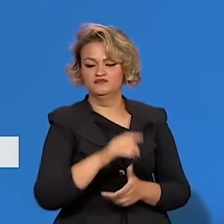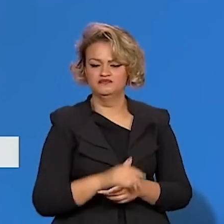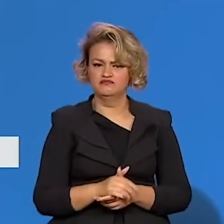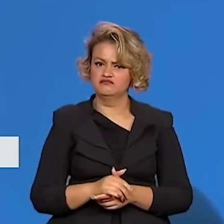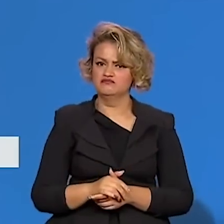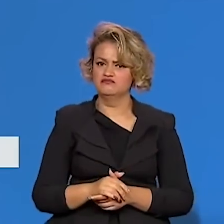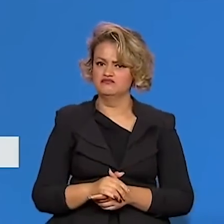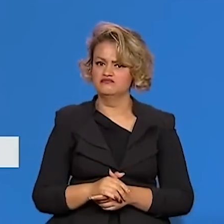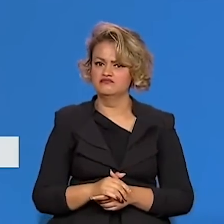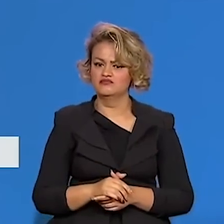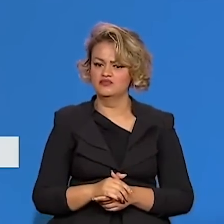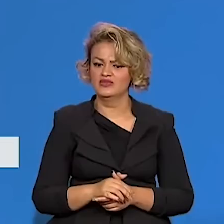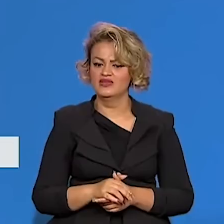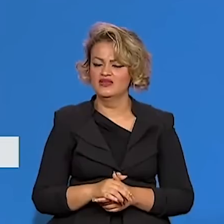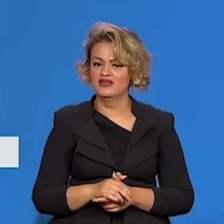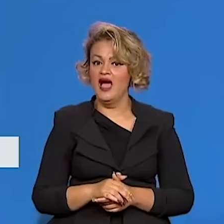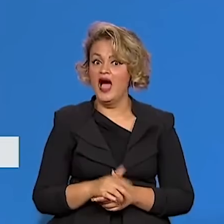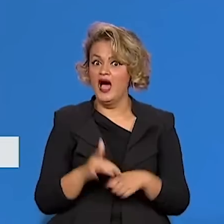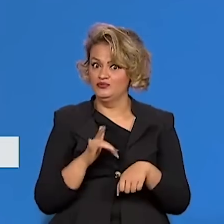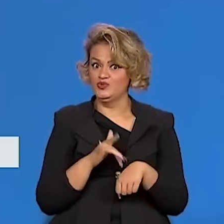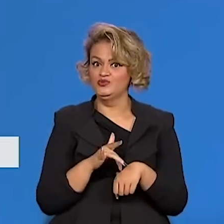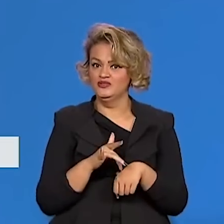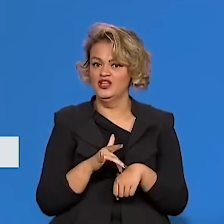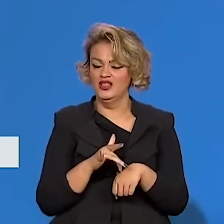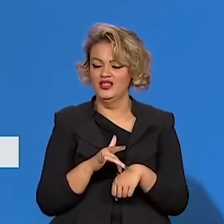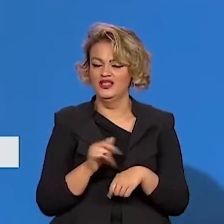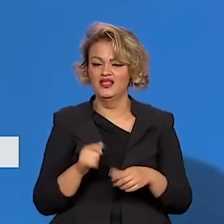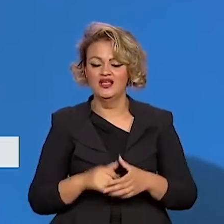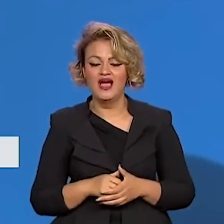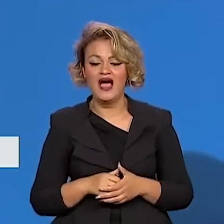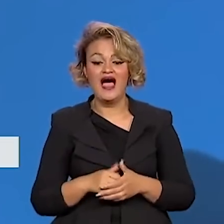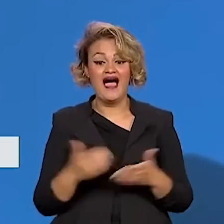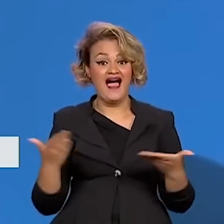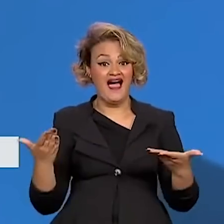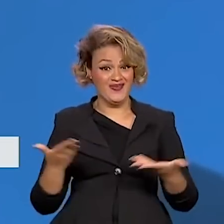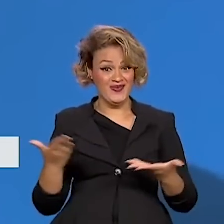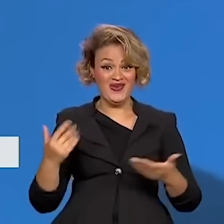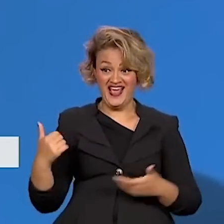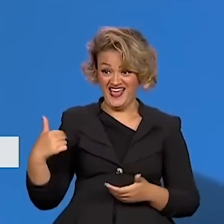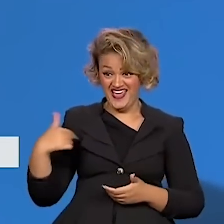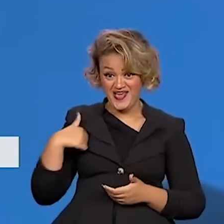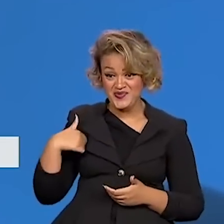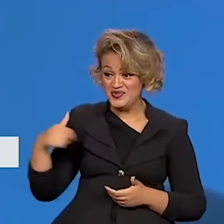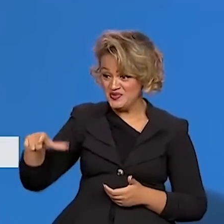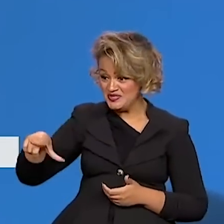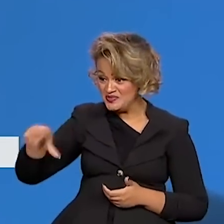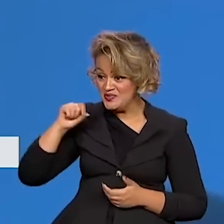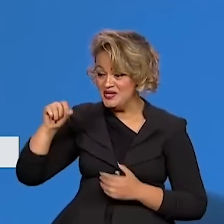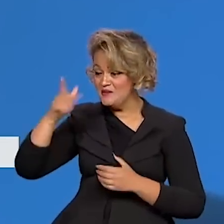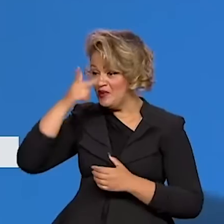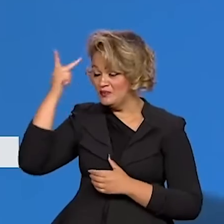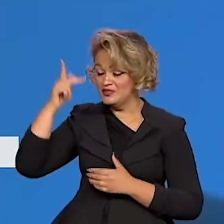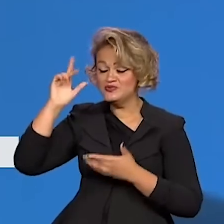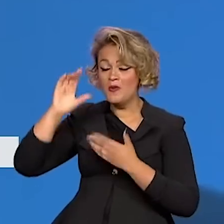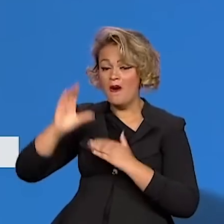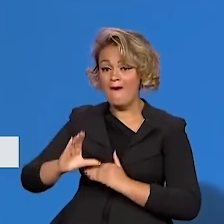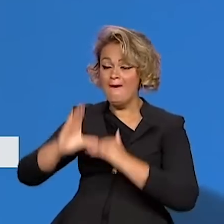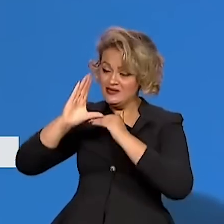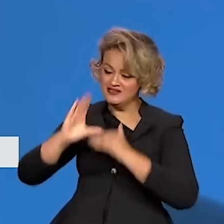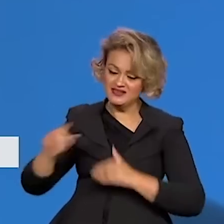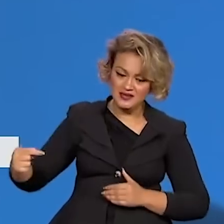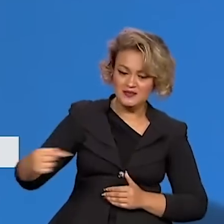se você quiser ver apenas um absurdo eu agora tenho que indicar um conselheiro para sua empresa